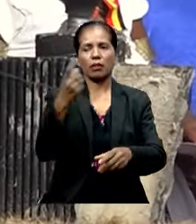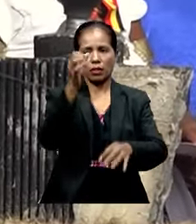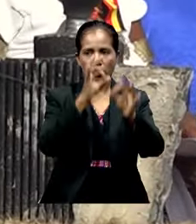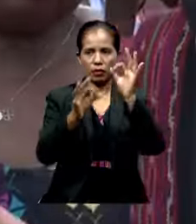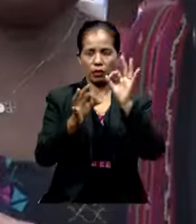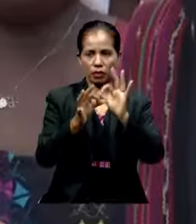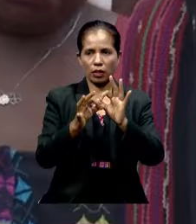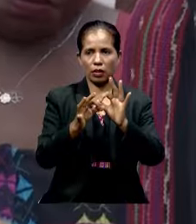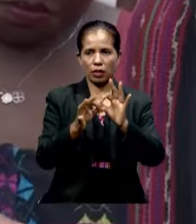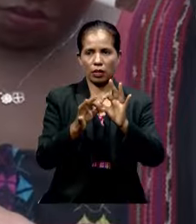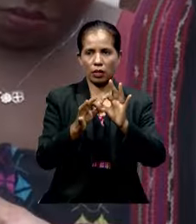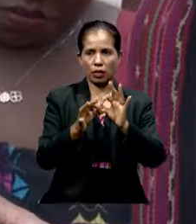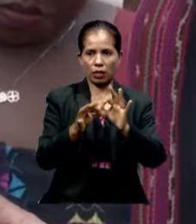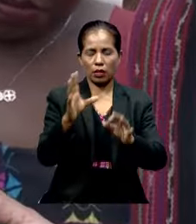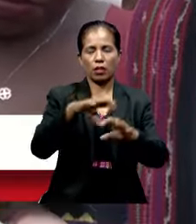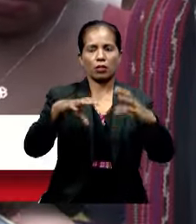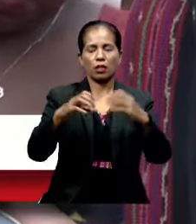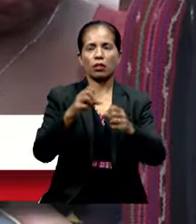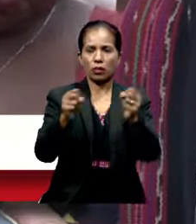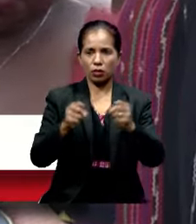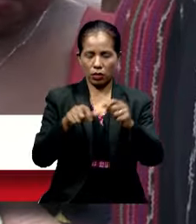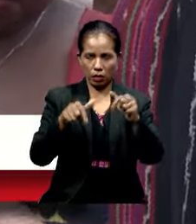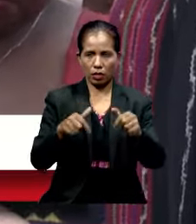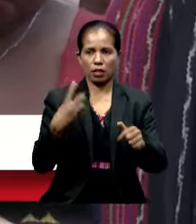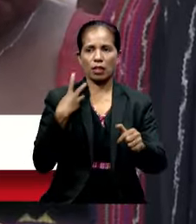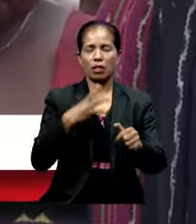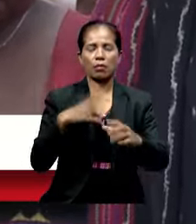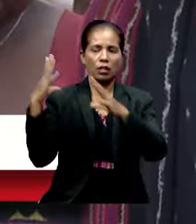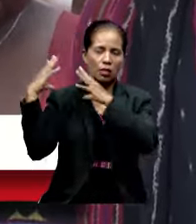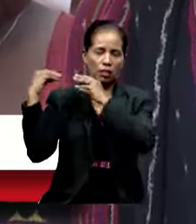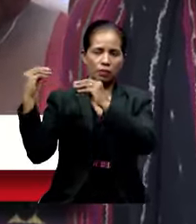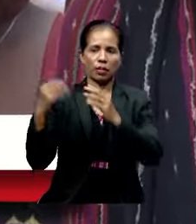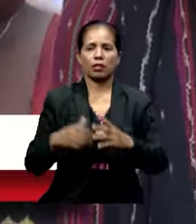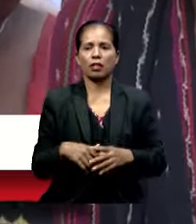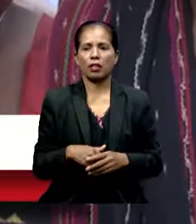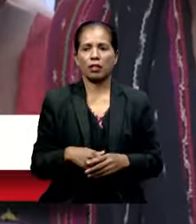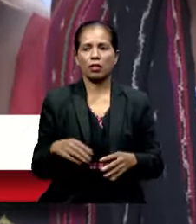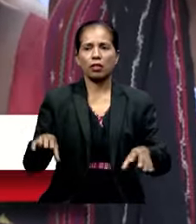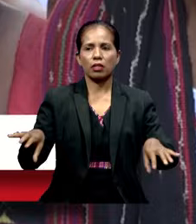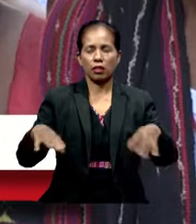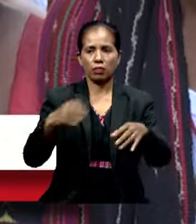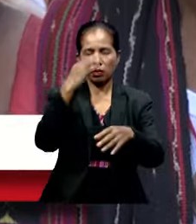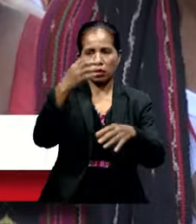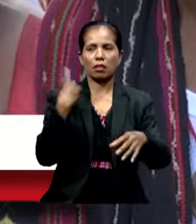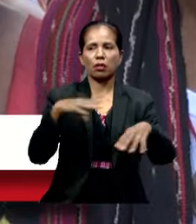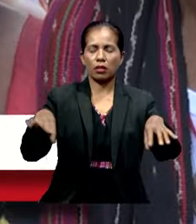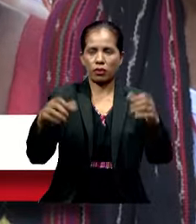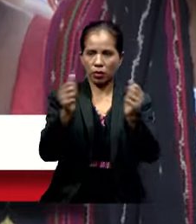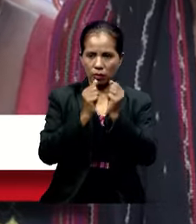confianza para o Conselho de Suco de NEM. A minha esperança é que ba oi am esforço para ver